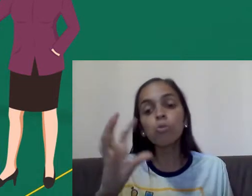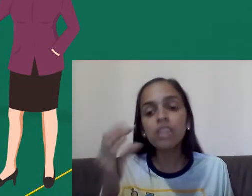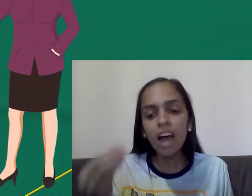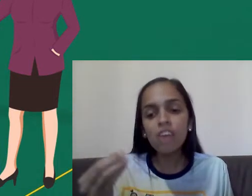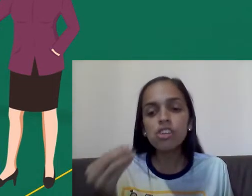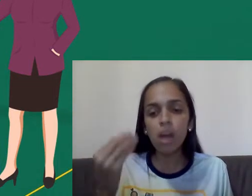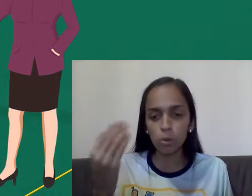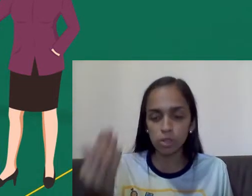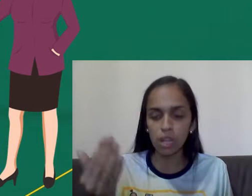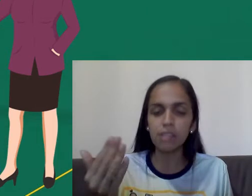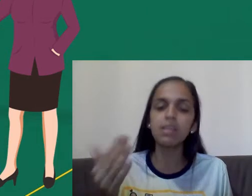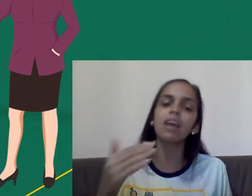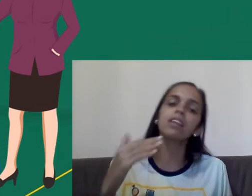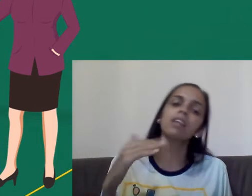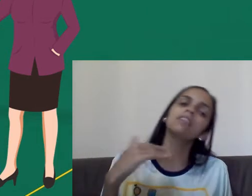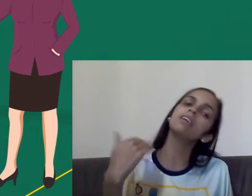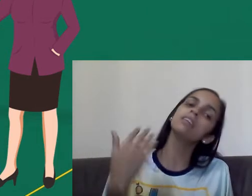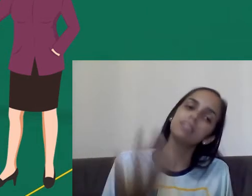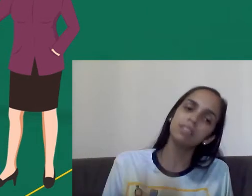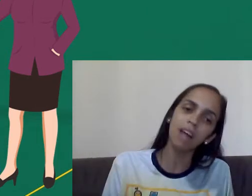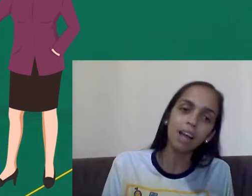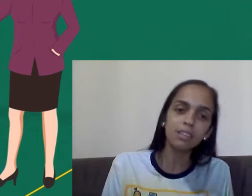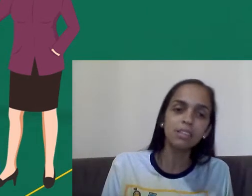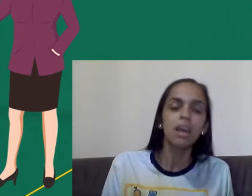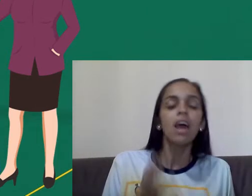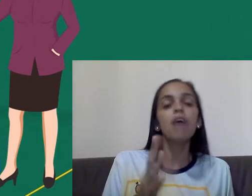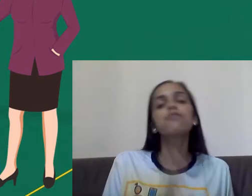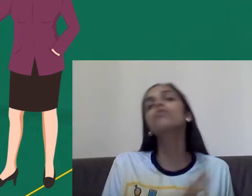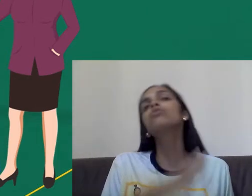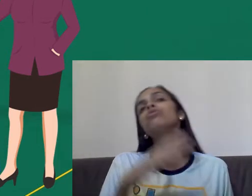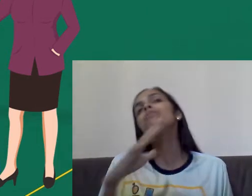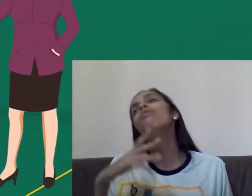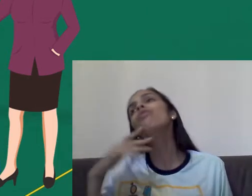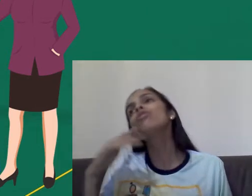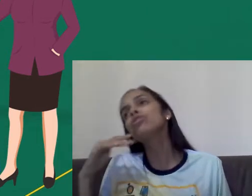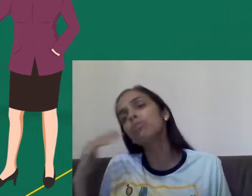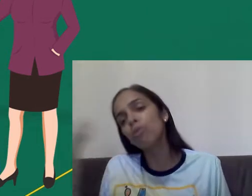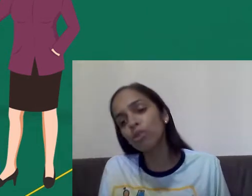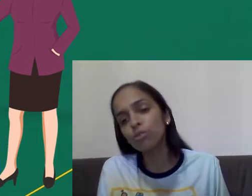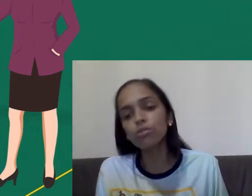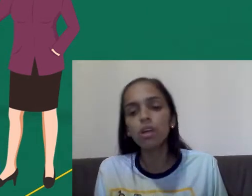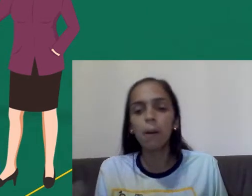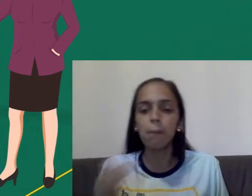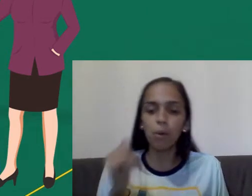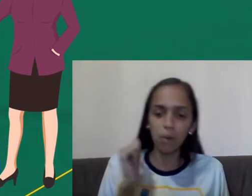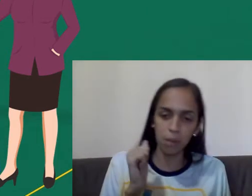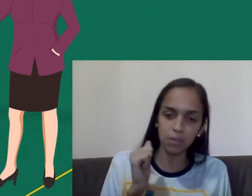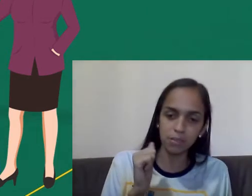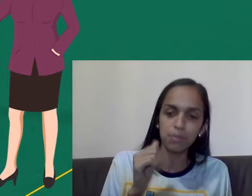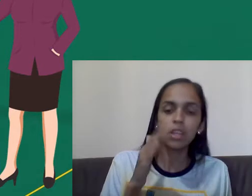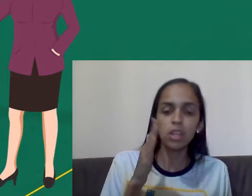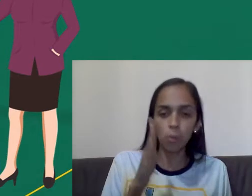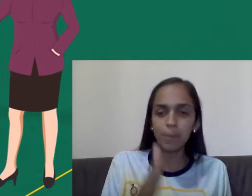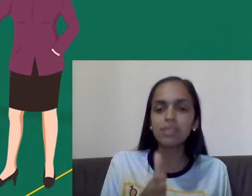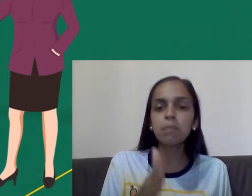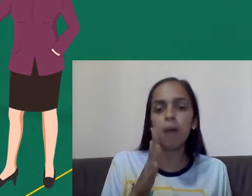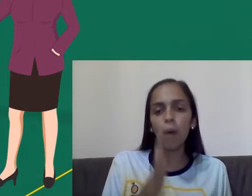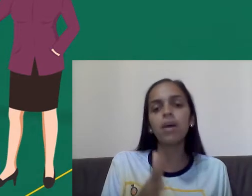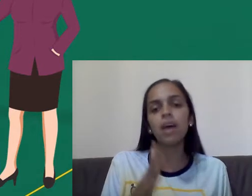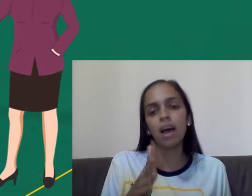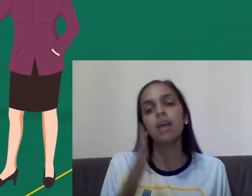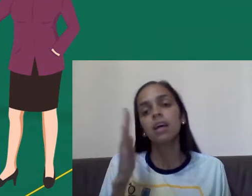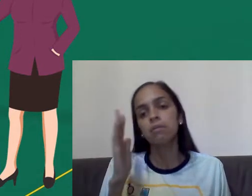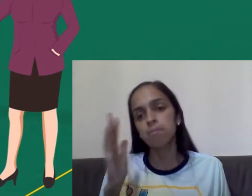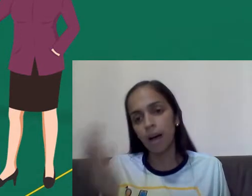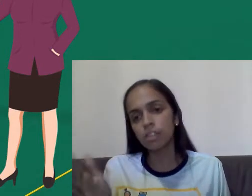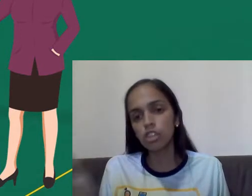Esse contraste que acontece ainda nas grandes cidades é fruto de muitos e muitos problemas. E o principal